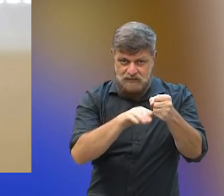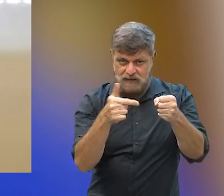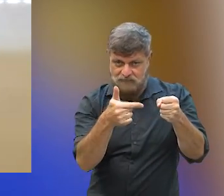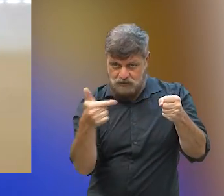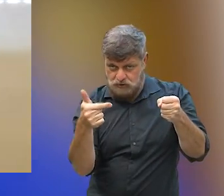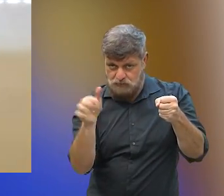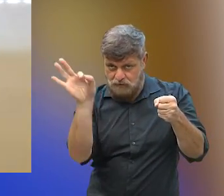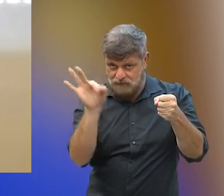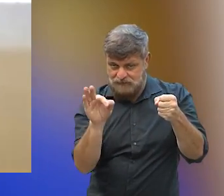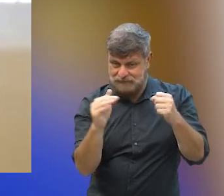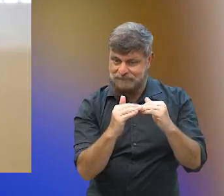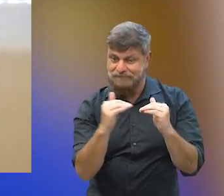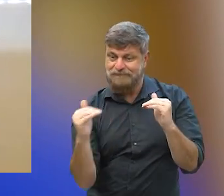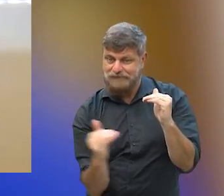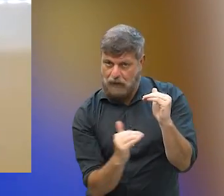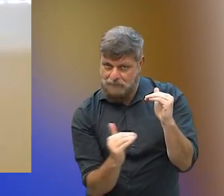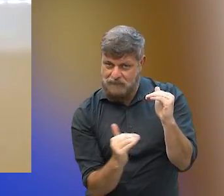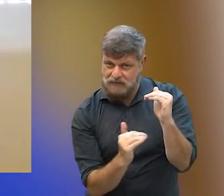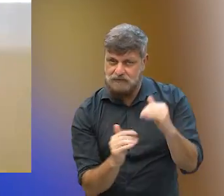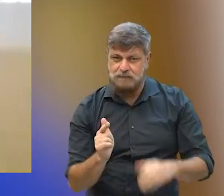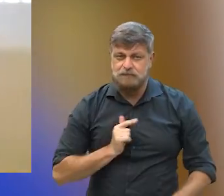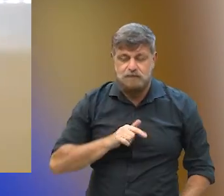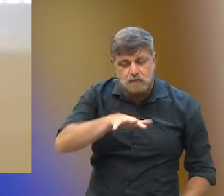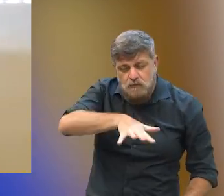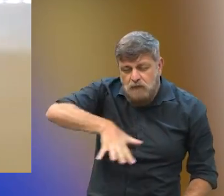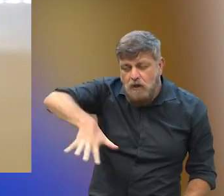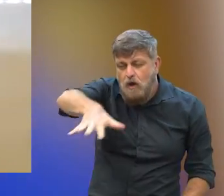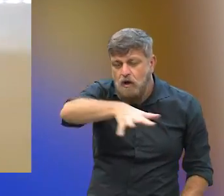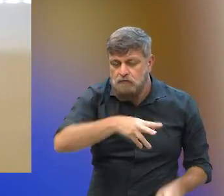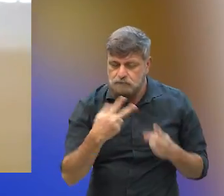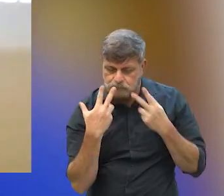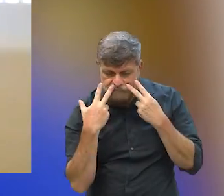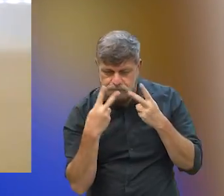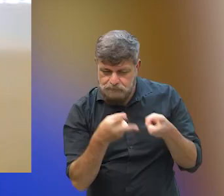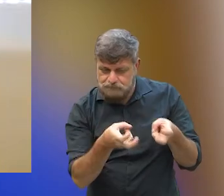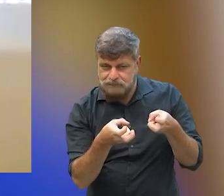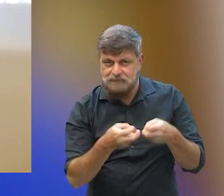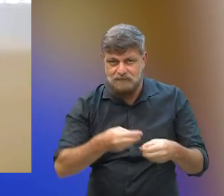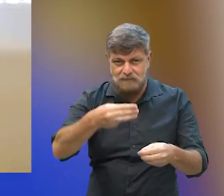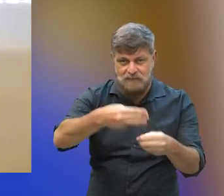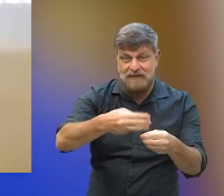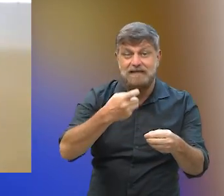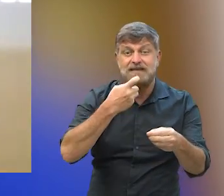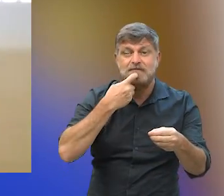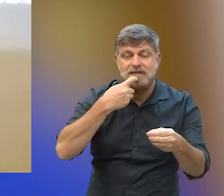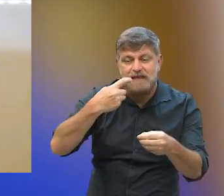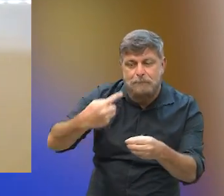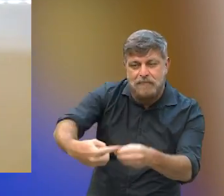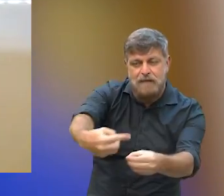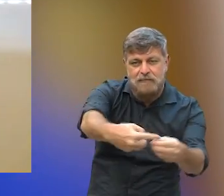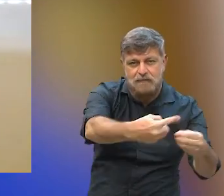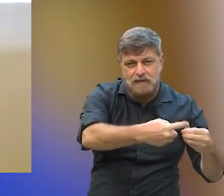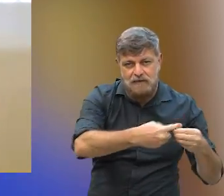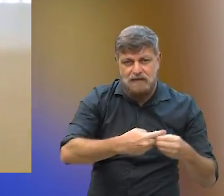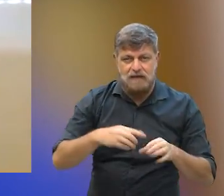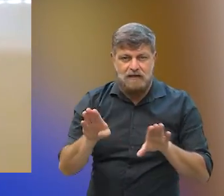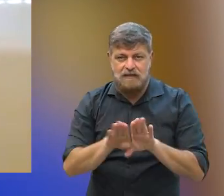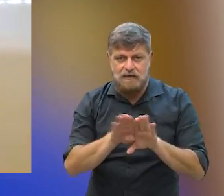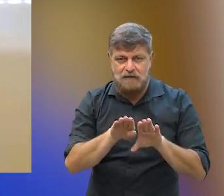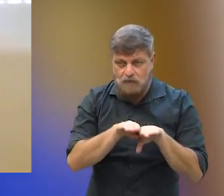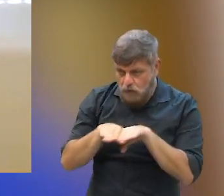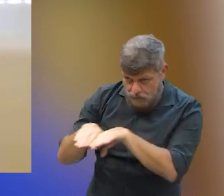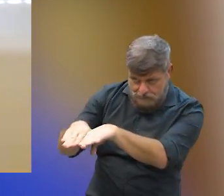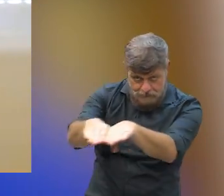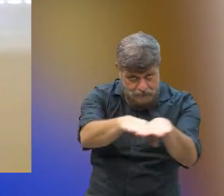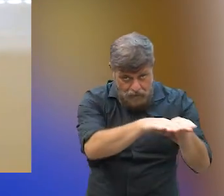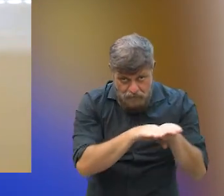pouco abaixo. E se a gente olhar a região metropolitana de Campinas como um todo, ele também não é uma coisa assim, toda a